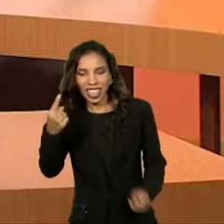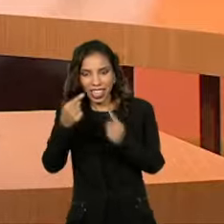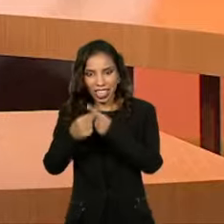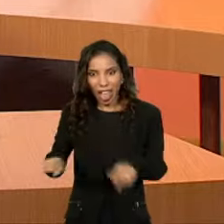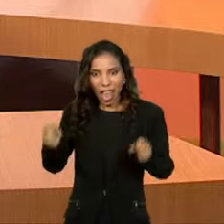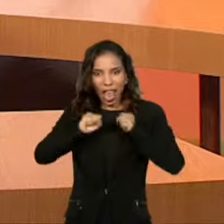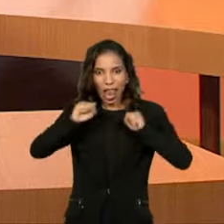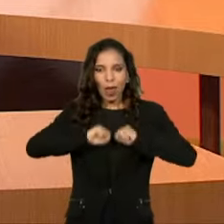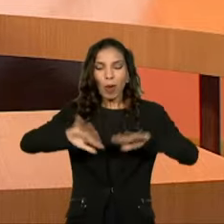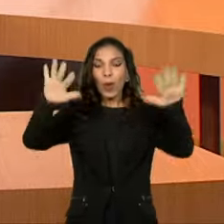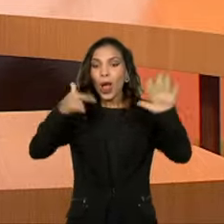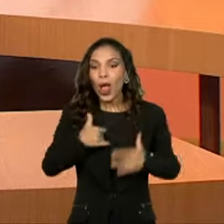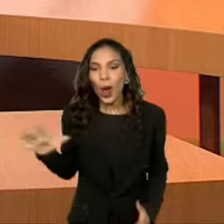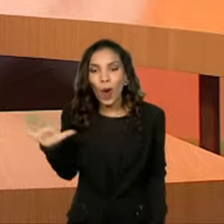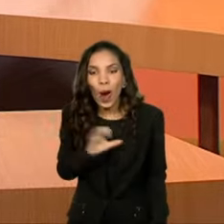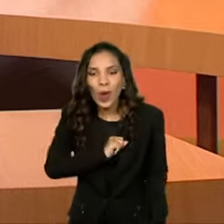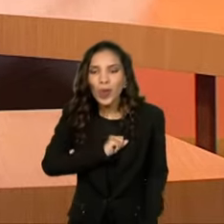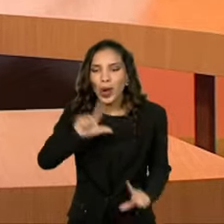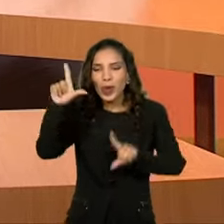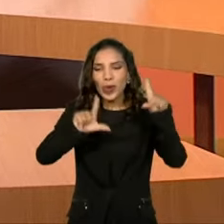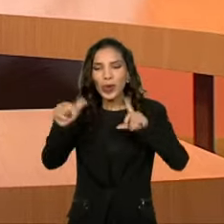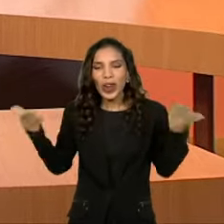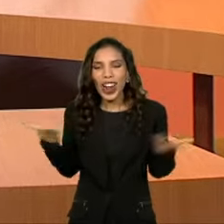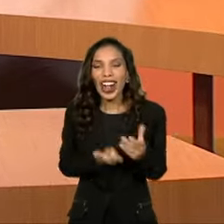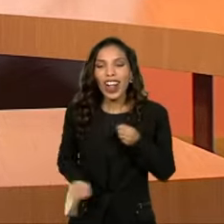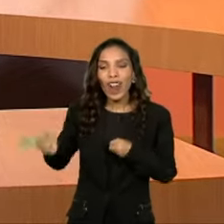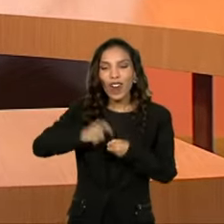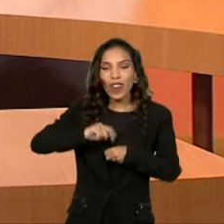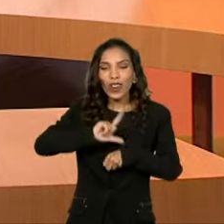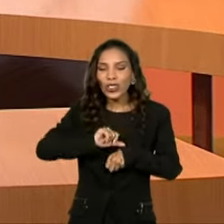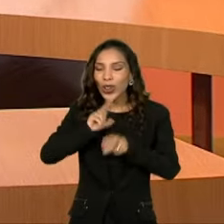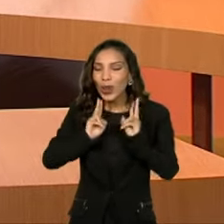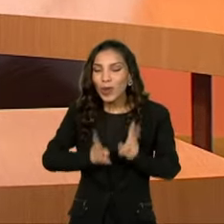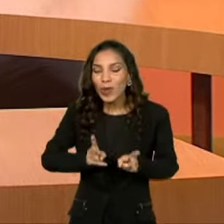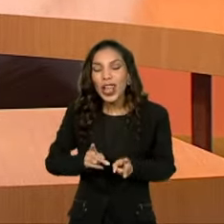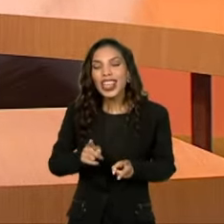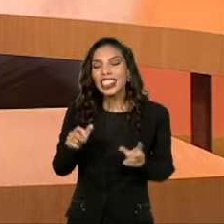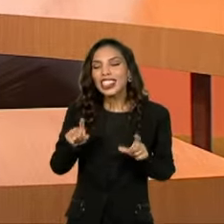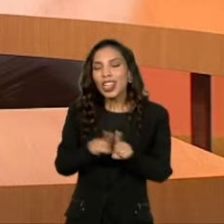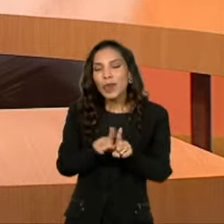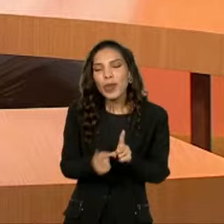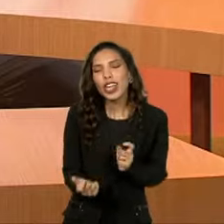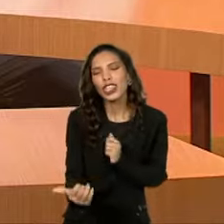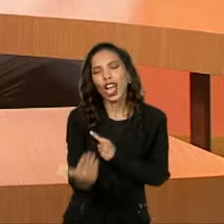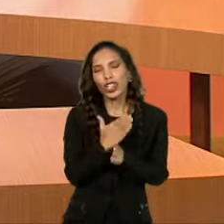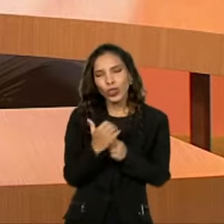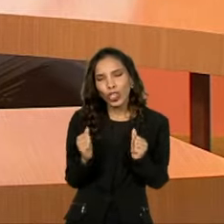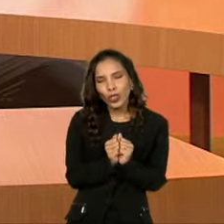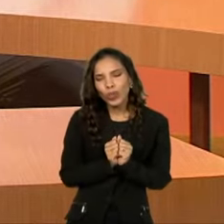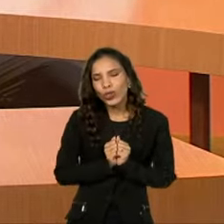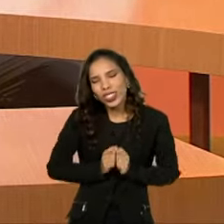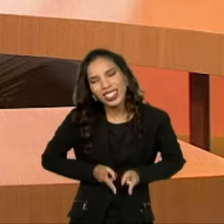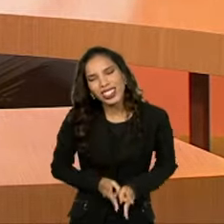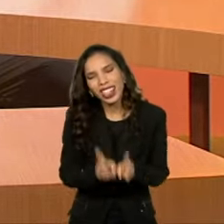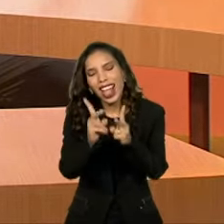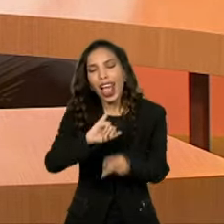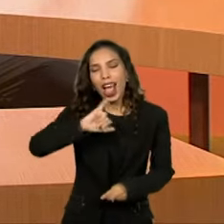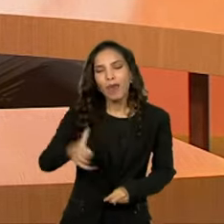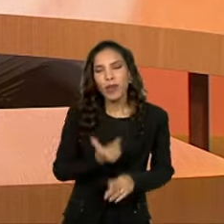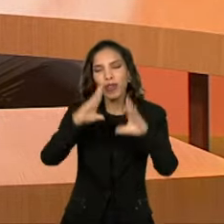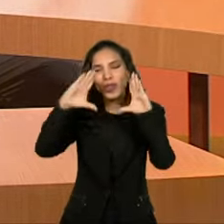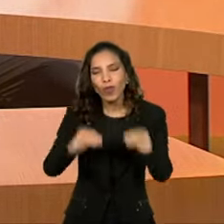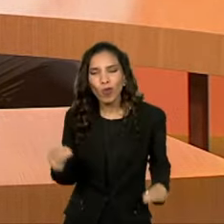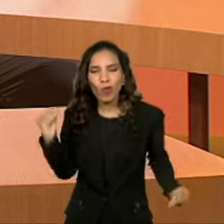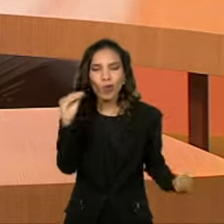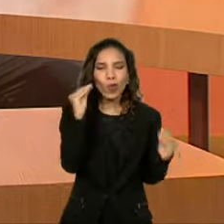Eu amei o programa de hoje, valeu, gente. Eu volto no mesmo horário, sempre conto com você. Até amanhã, um beijo, aproveita a sua noite muito, dá